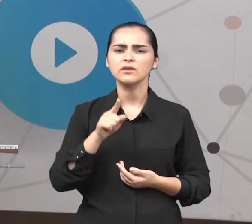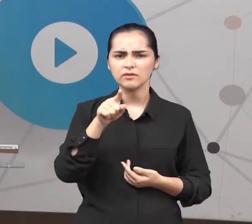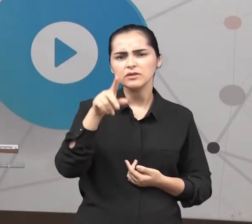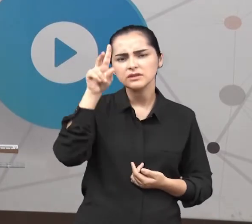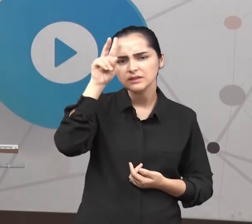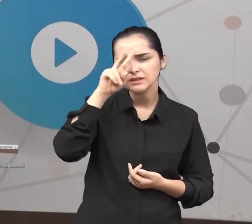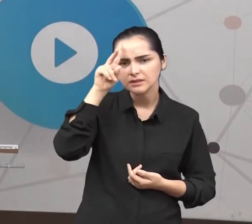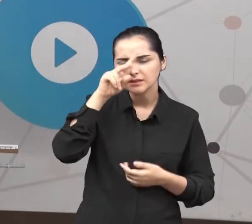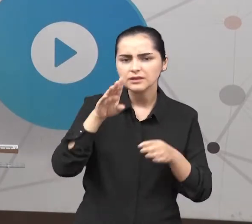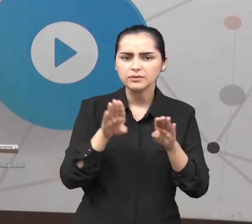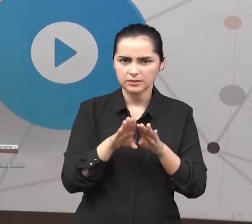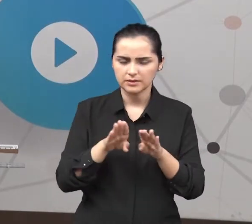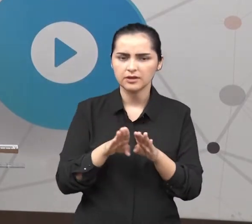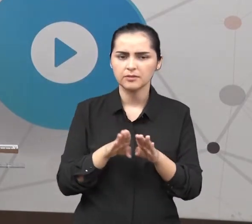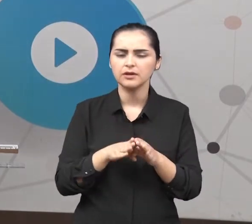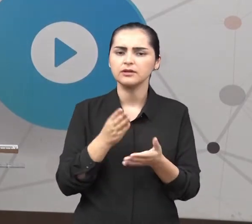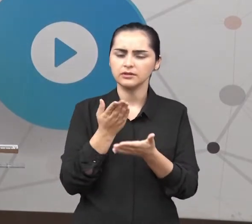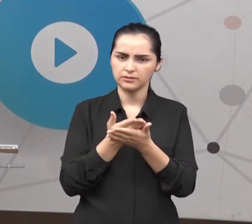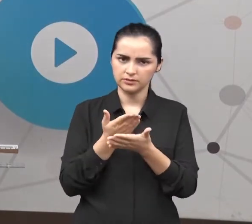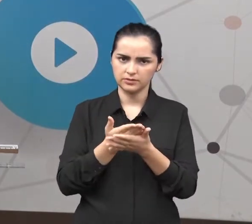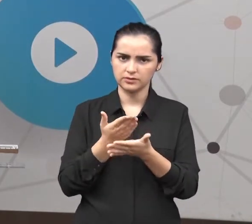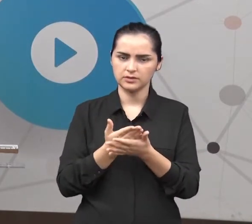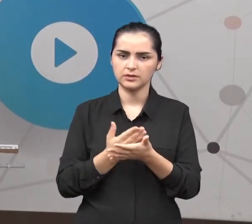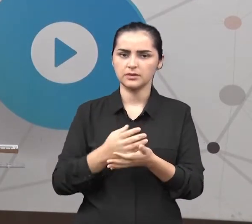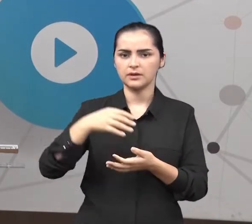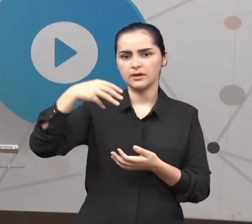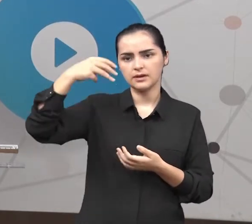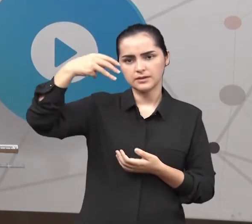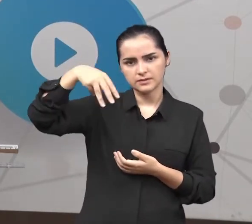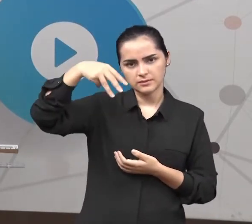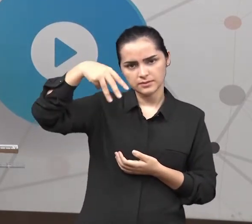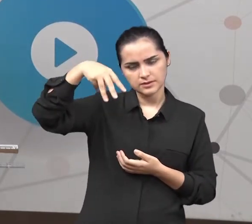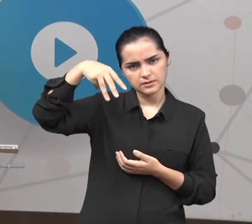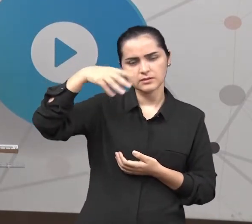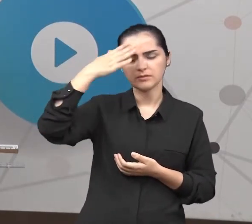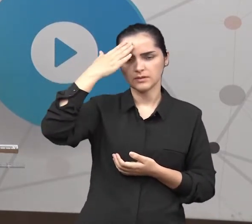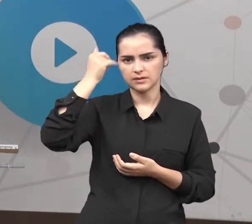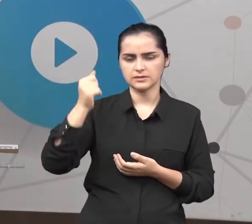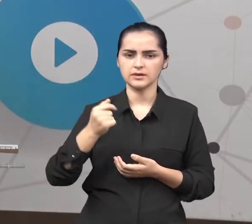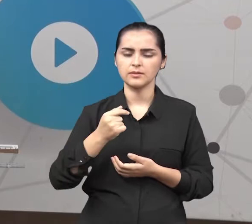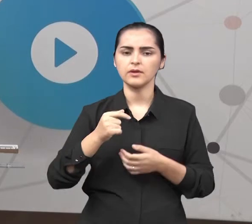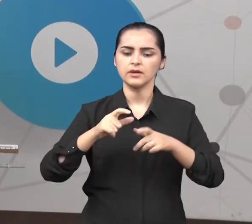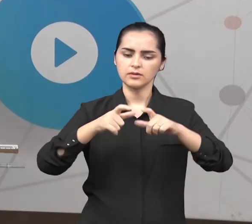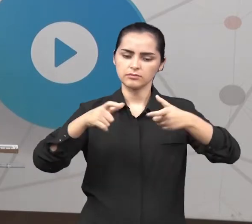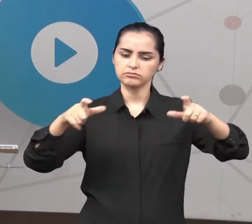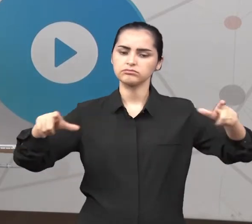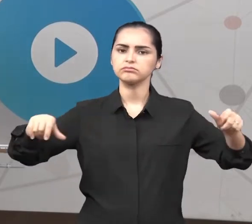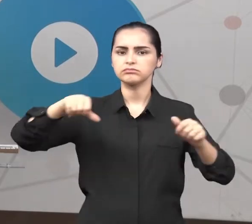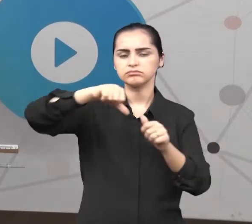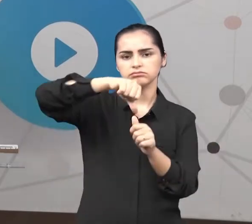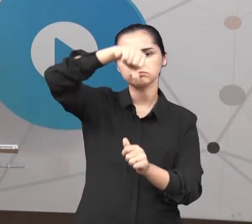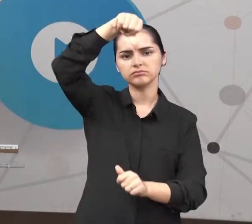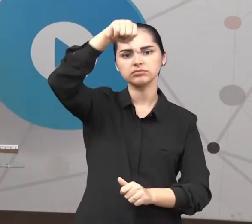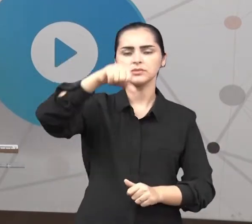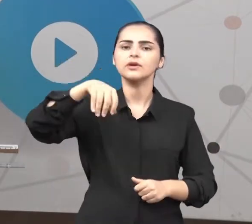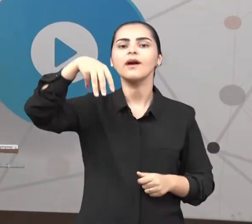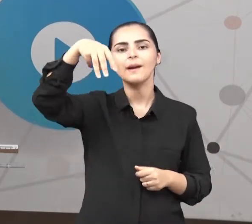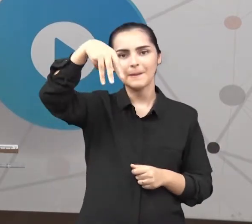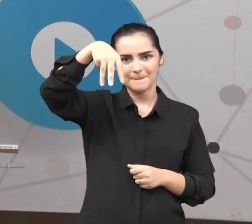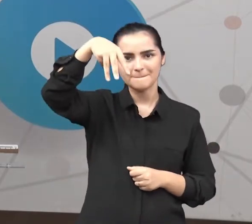Vocês se lembram também que nós falamos que a medida para medir o comprimento e a altura é o